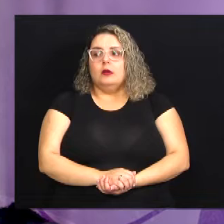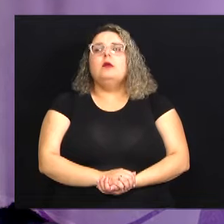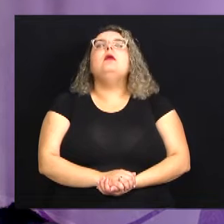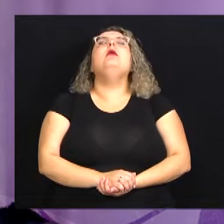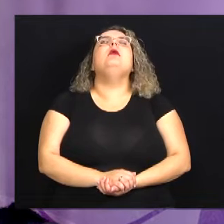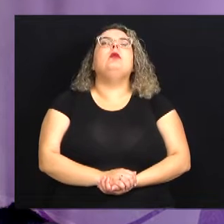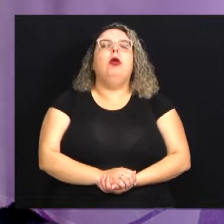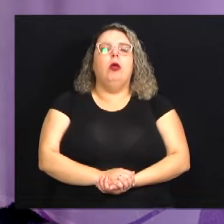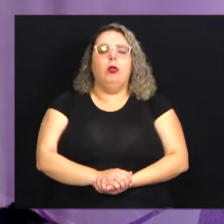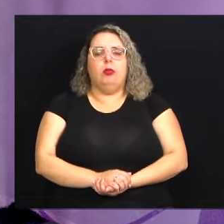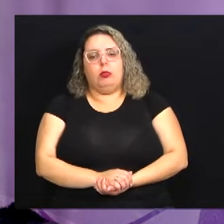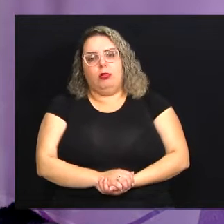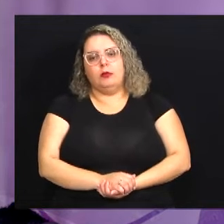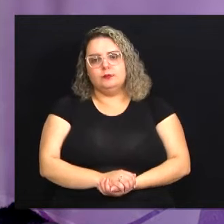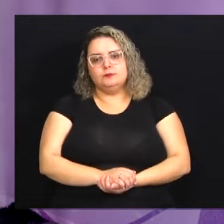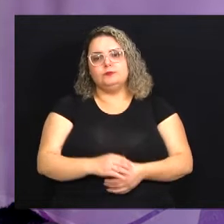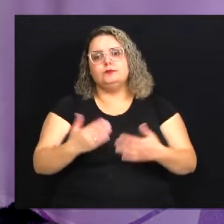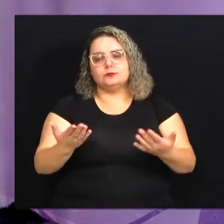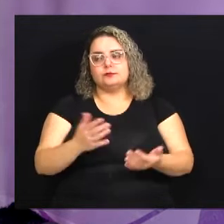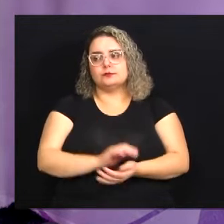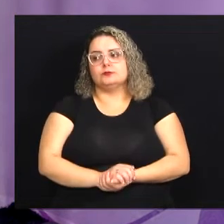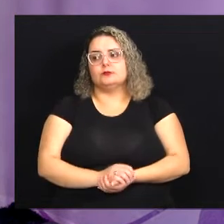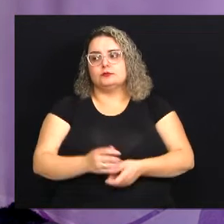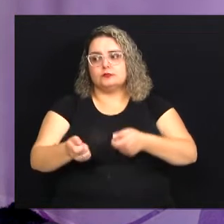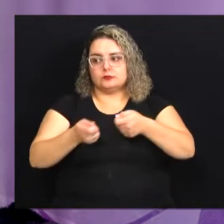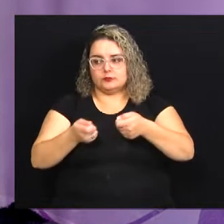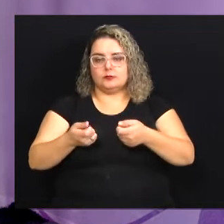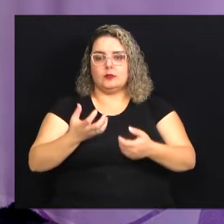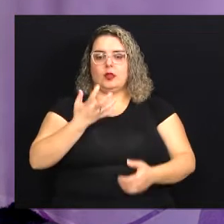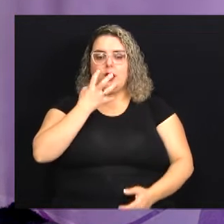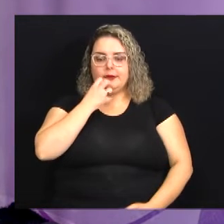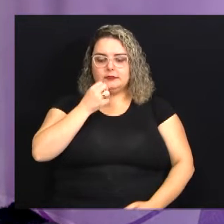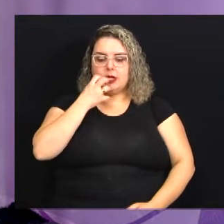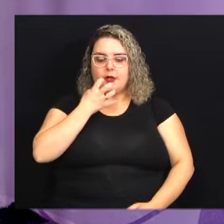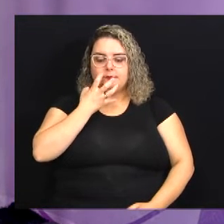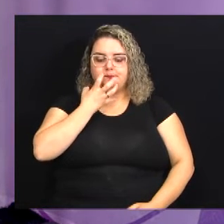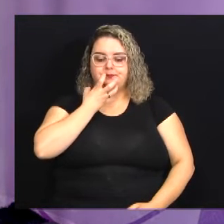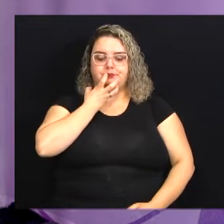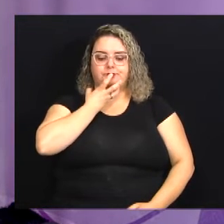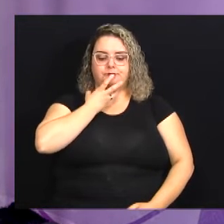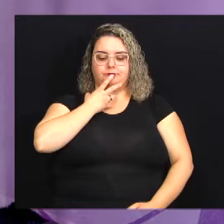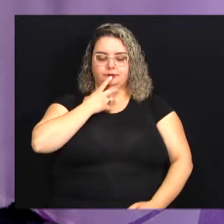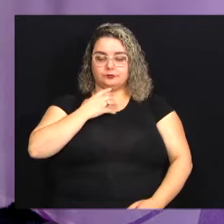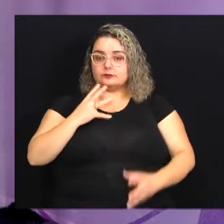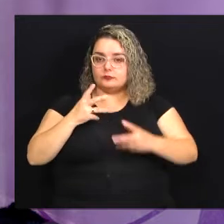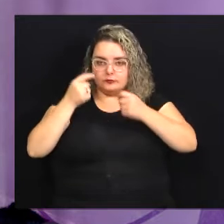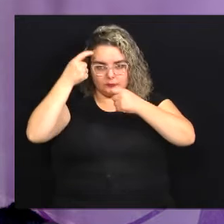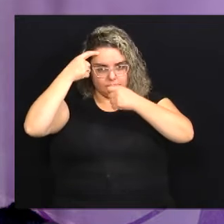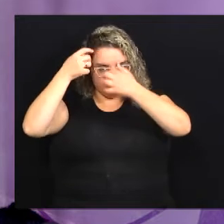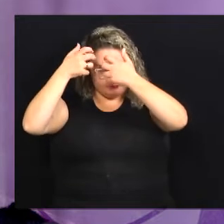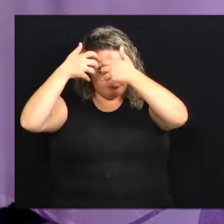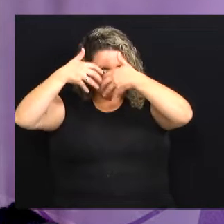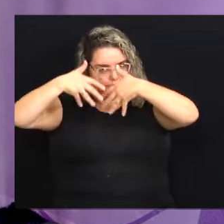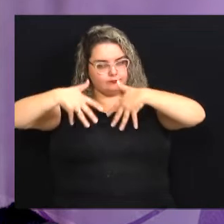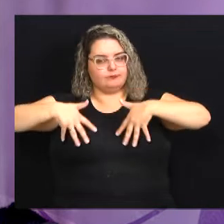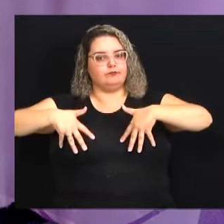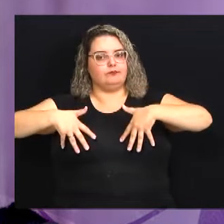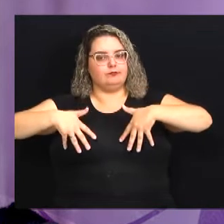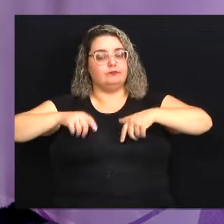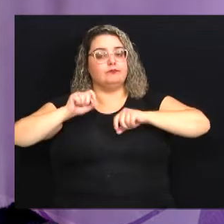Então, porque veja bem, o controle da deglutição ele é todo nervoso, né?